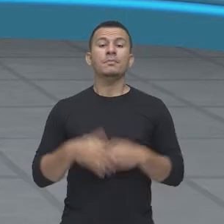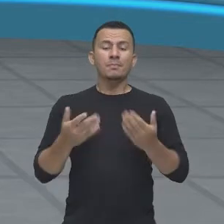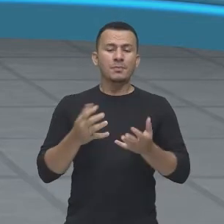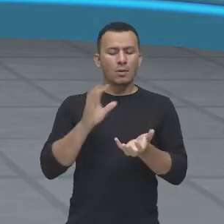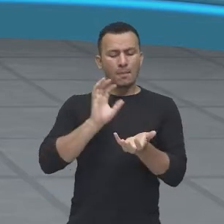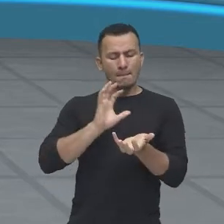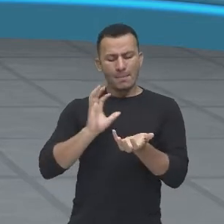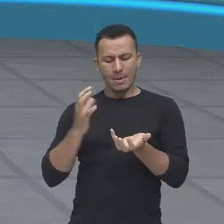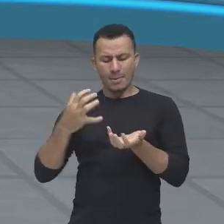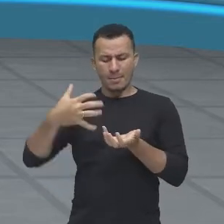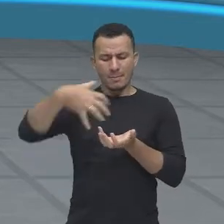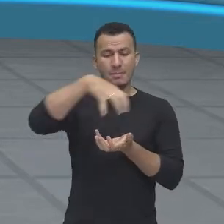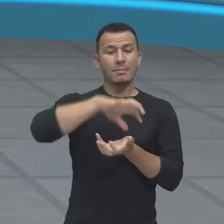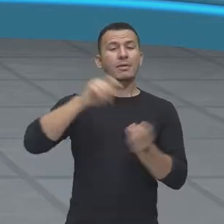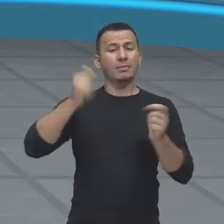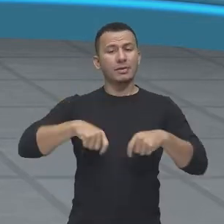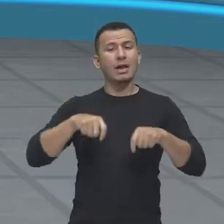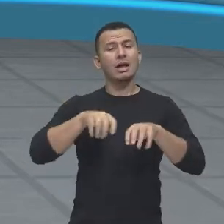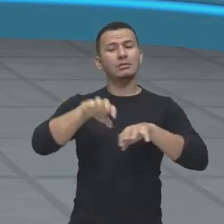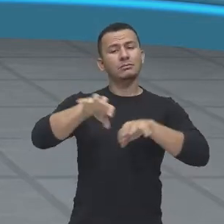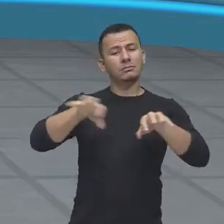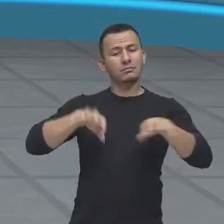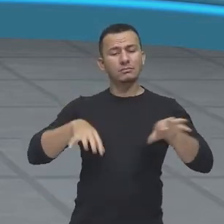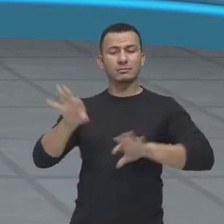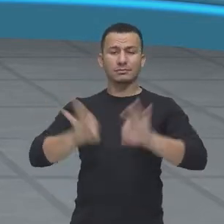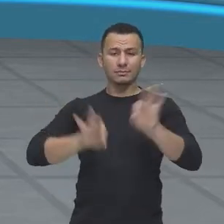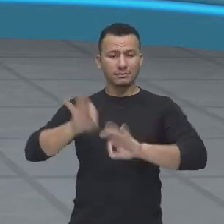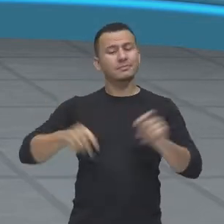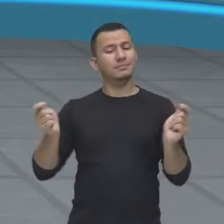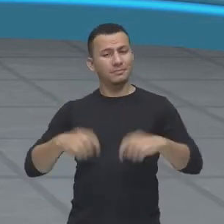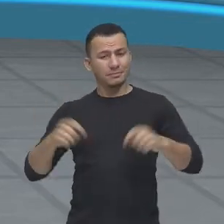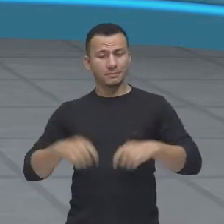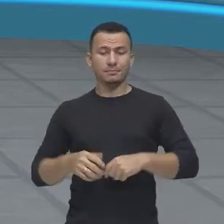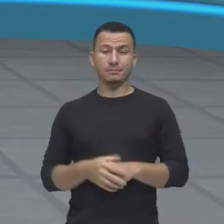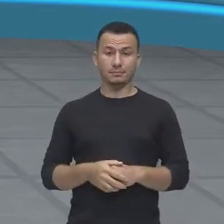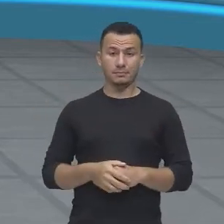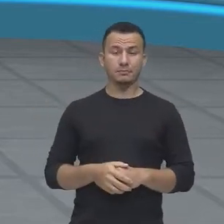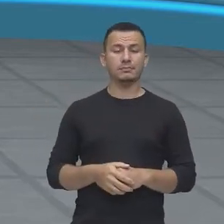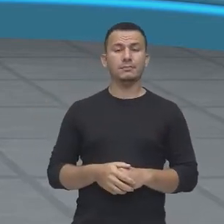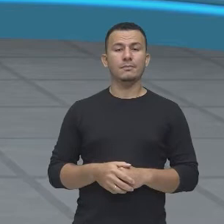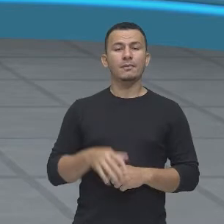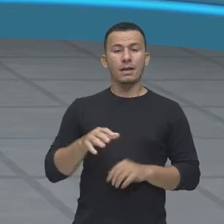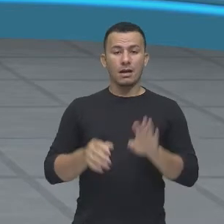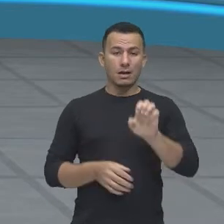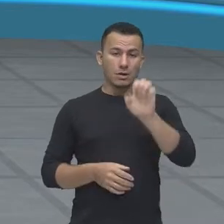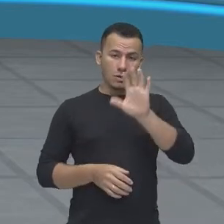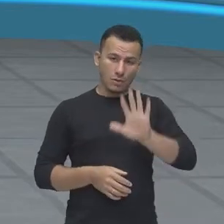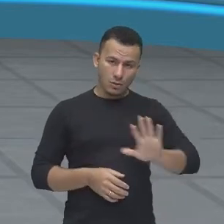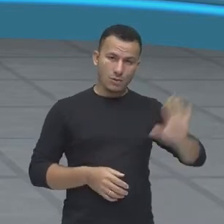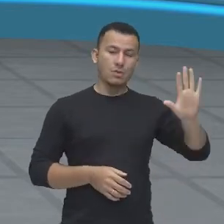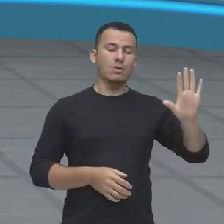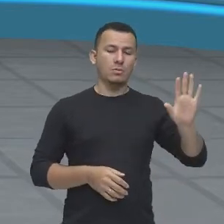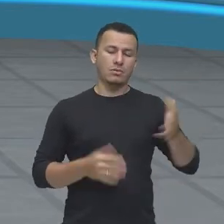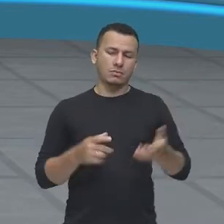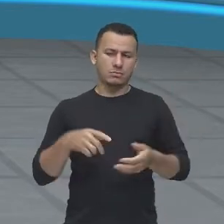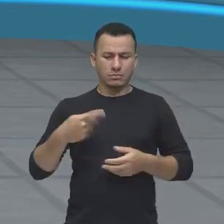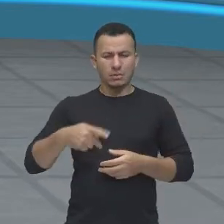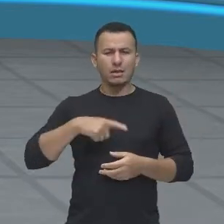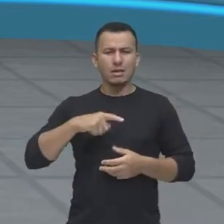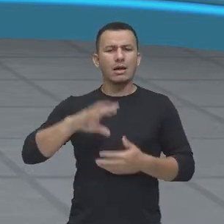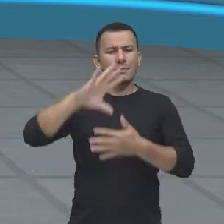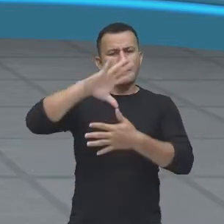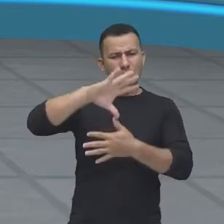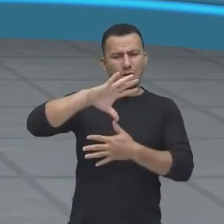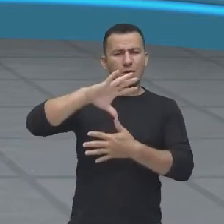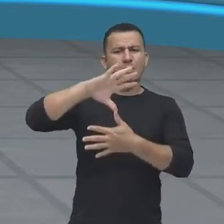gente consegue separar em grupos, né? Não tem o nosso continente aqui, a Europa, a gente consegue separar a Europa, a América do Norte, América Central,